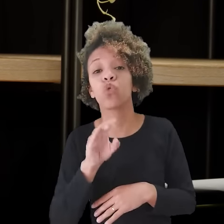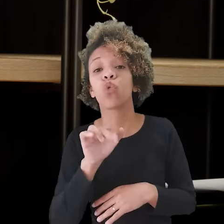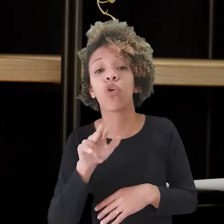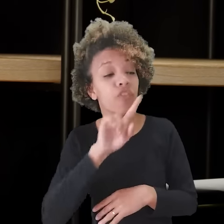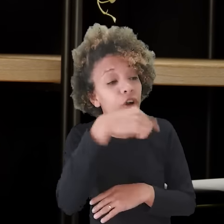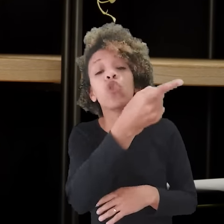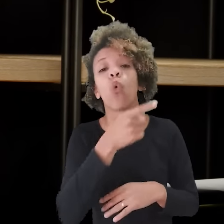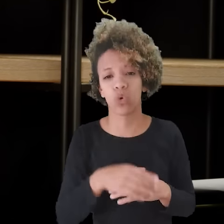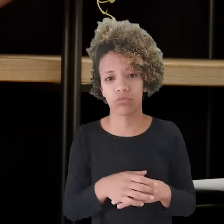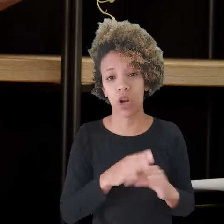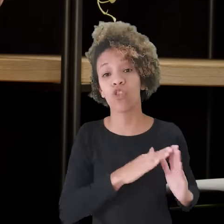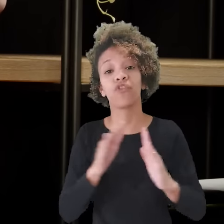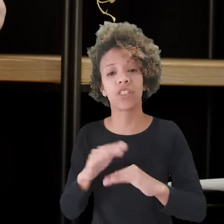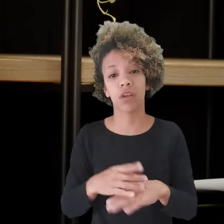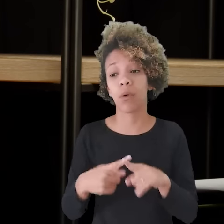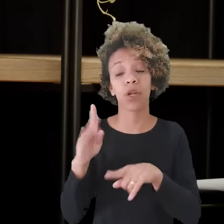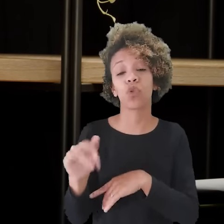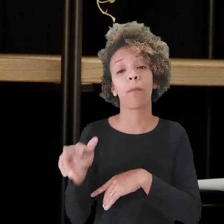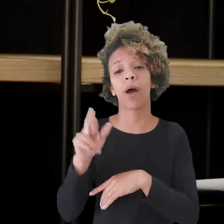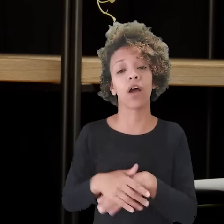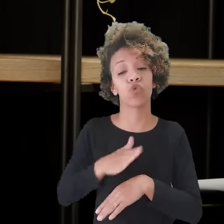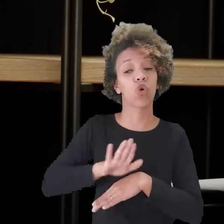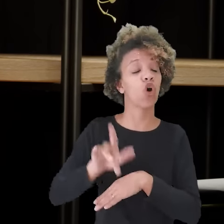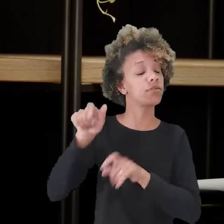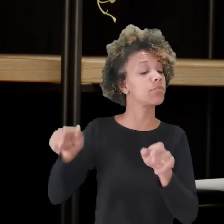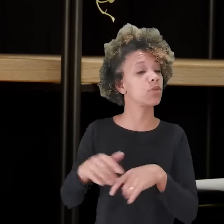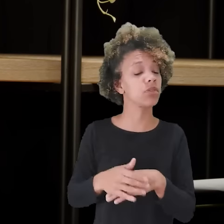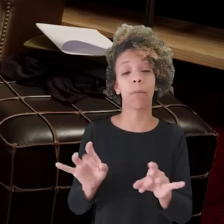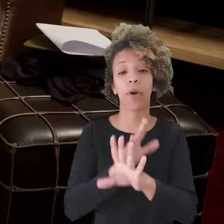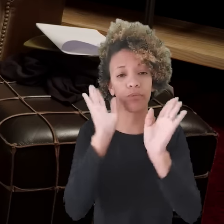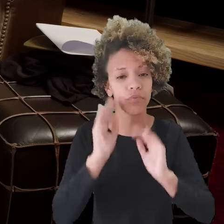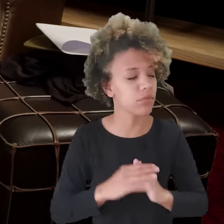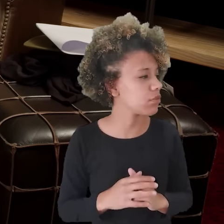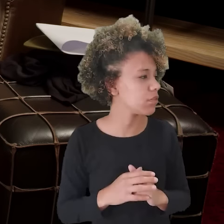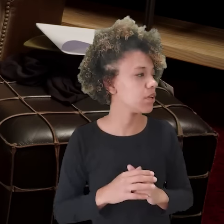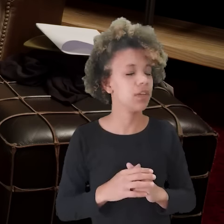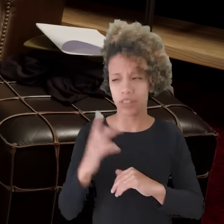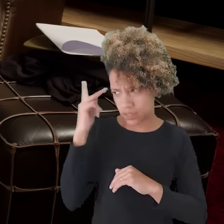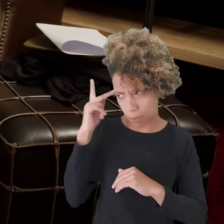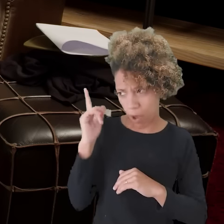vai no bico vai no outro vai no do lado porque aquele baralho eu não gosto das pessoas que estão lá mais não pronto